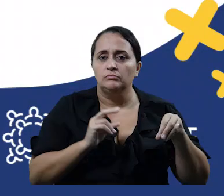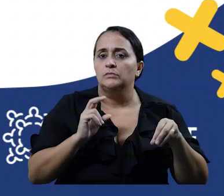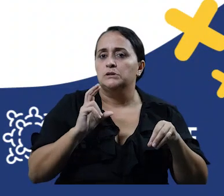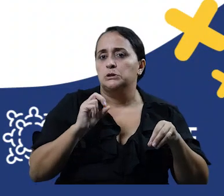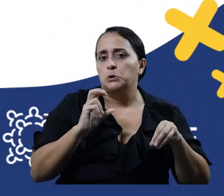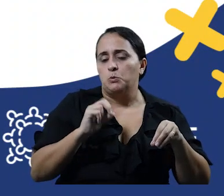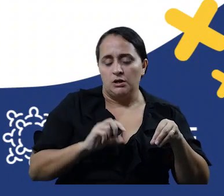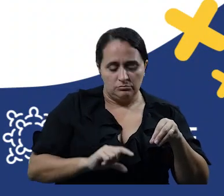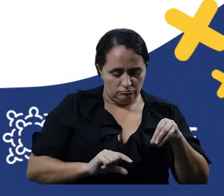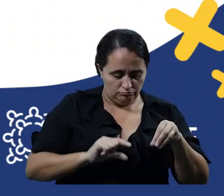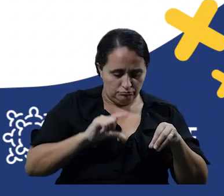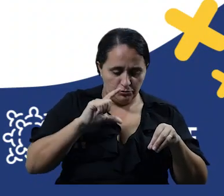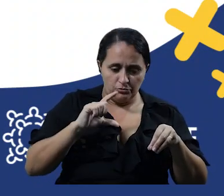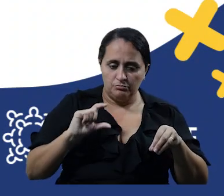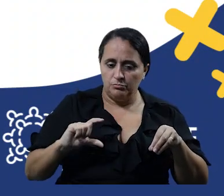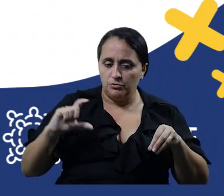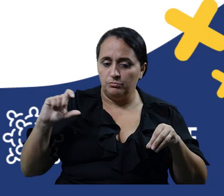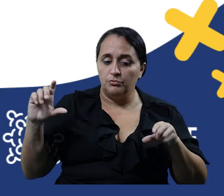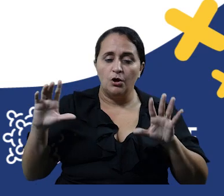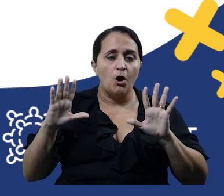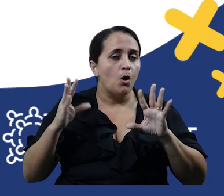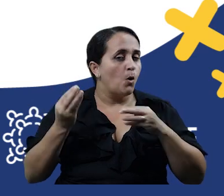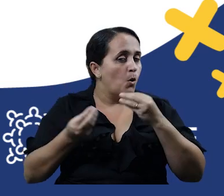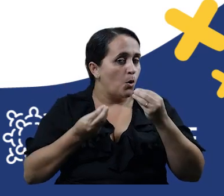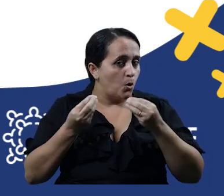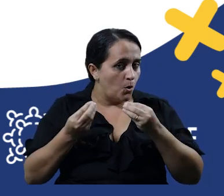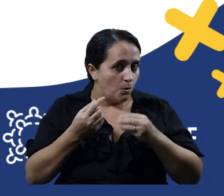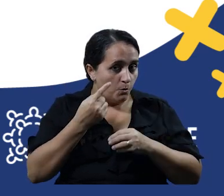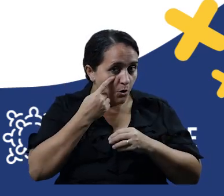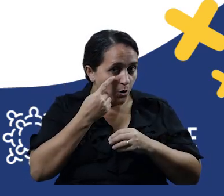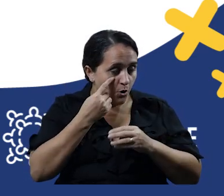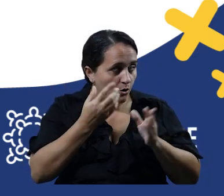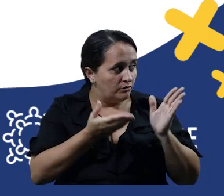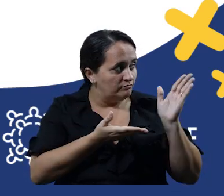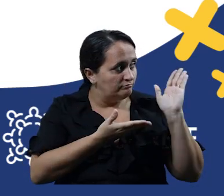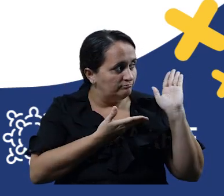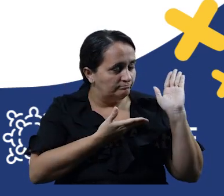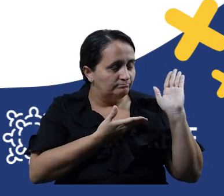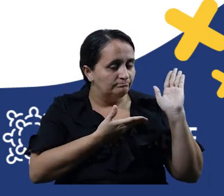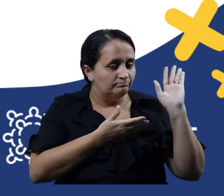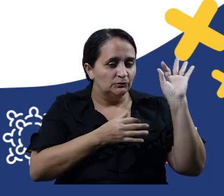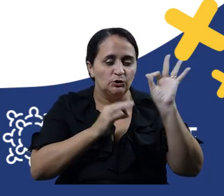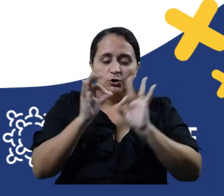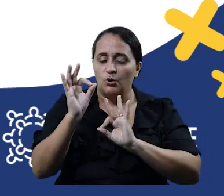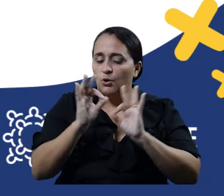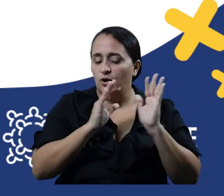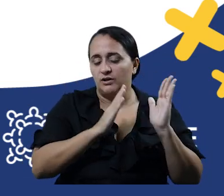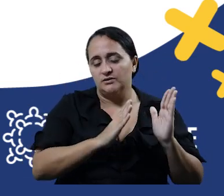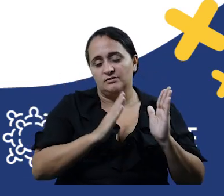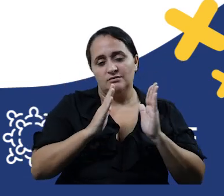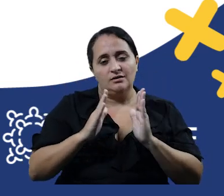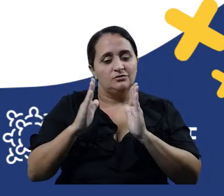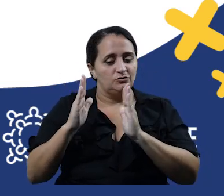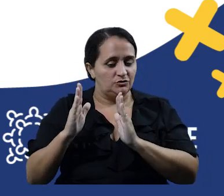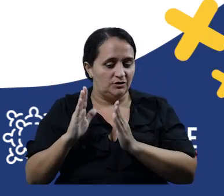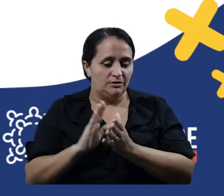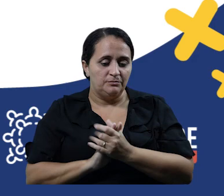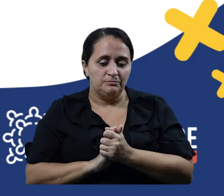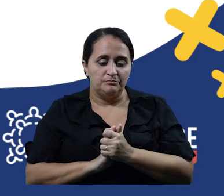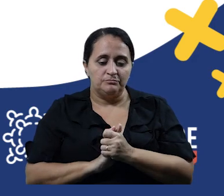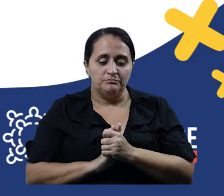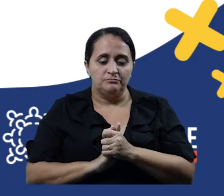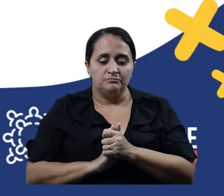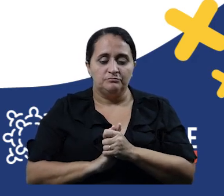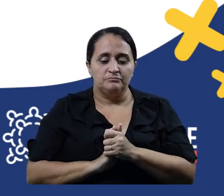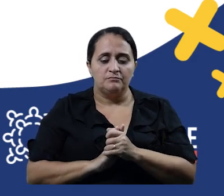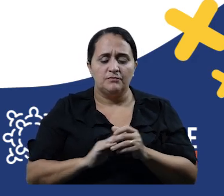trouxe aqui nesse slide as moedas todas de Jorge organizadinhas, tá? Então, nós